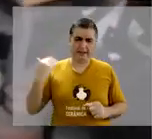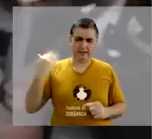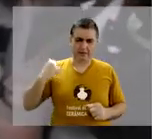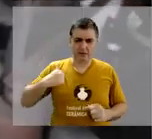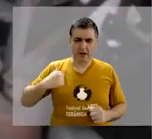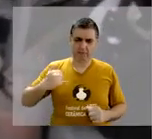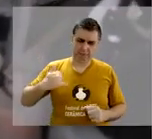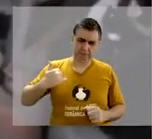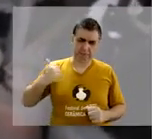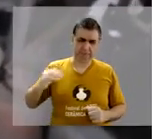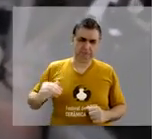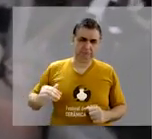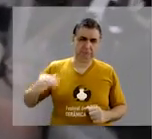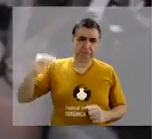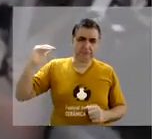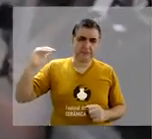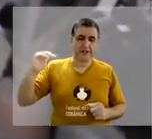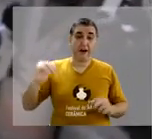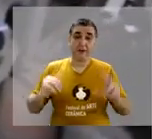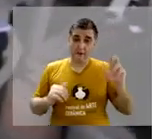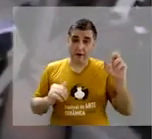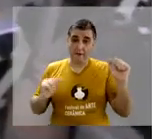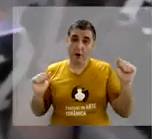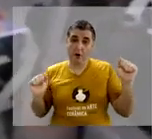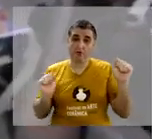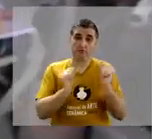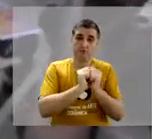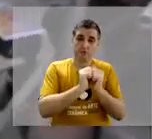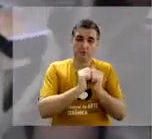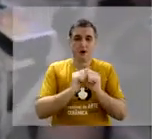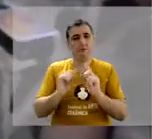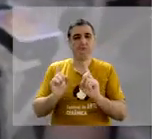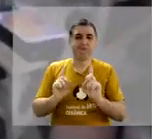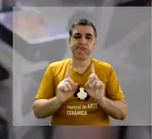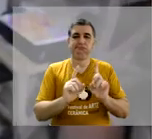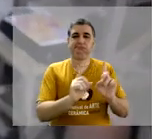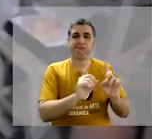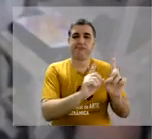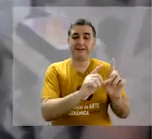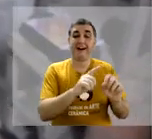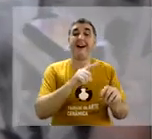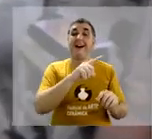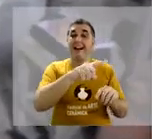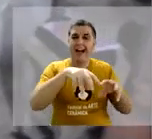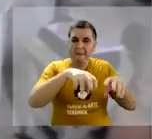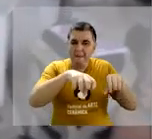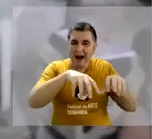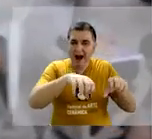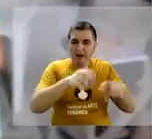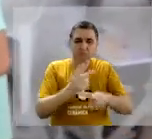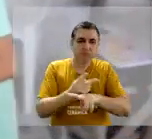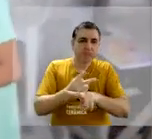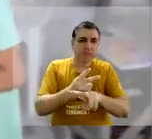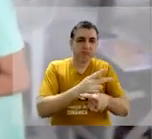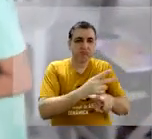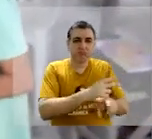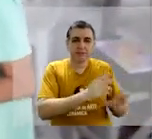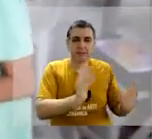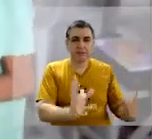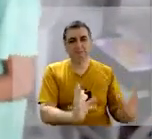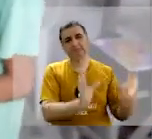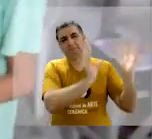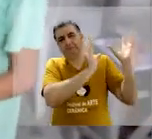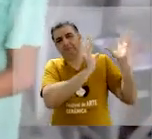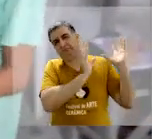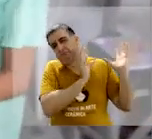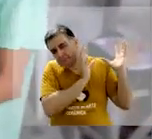era maiorzinha, aí eu já ia com ela pro barreiro para buscar. Aí a gente levava latas pequenas, ela trazia uma lata